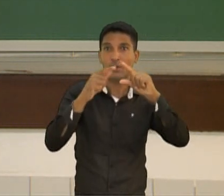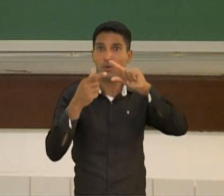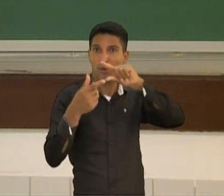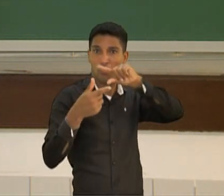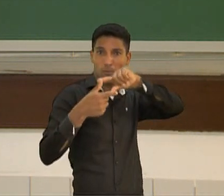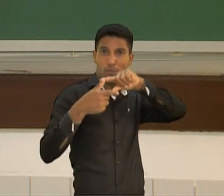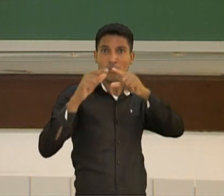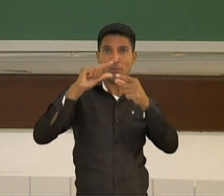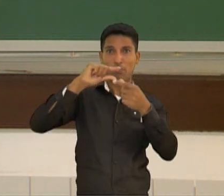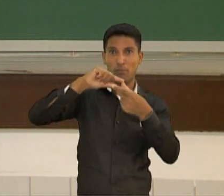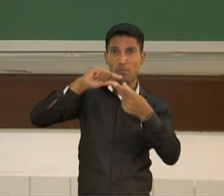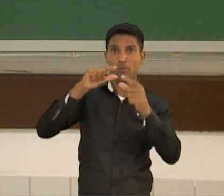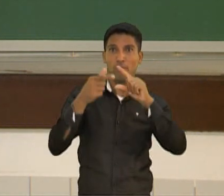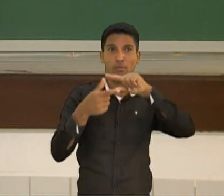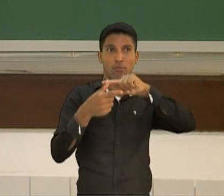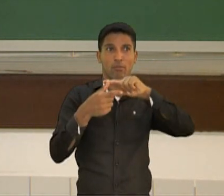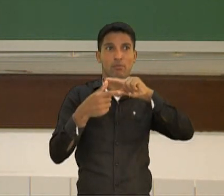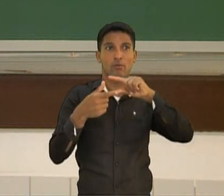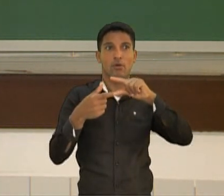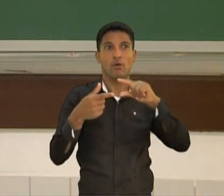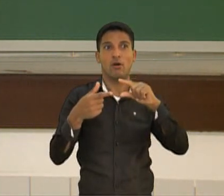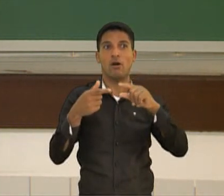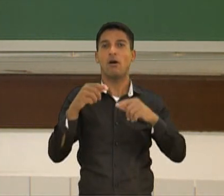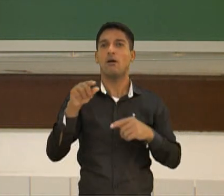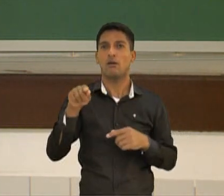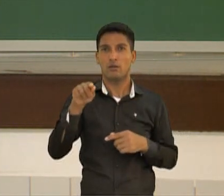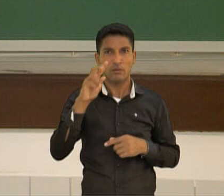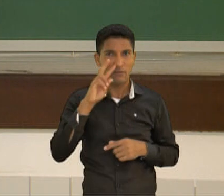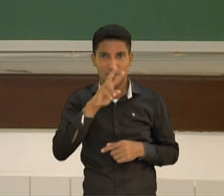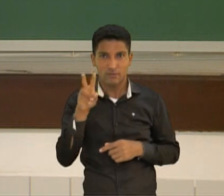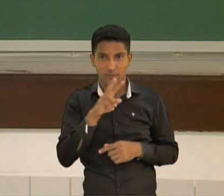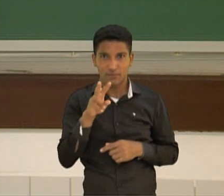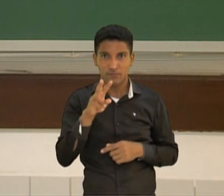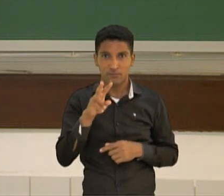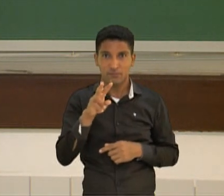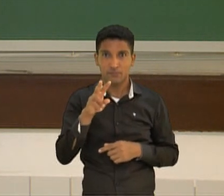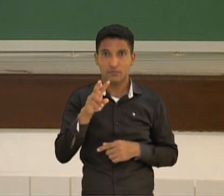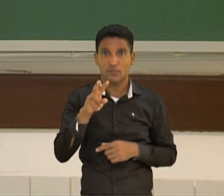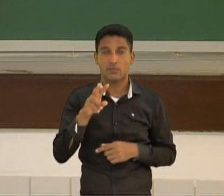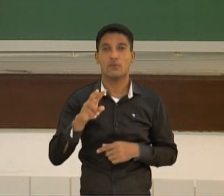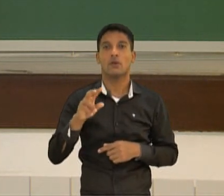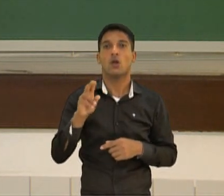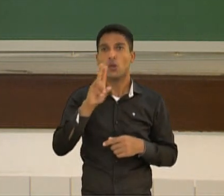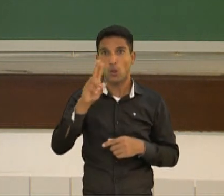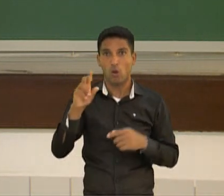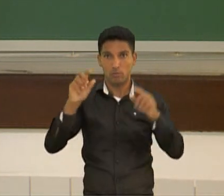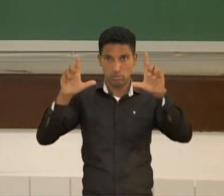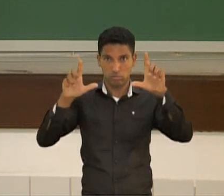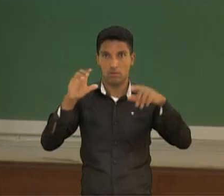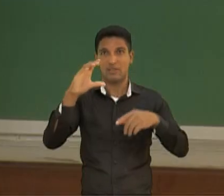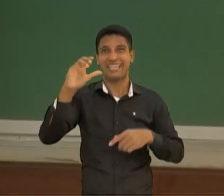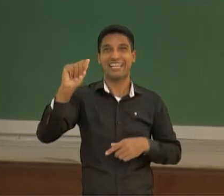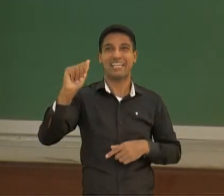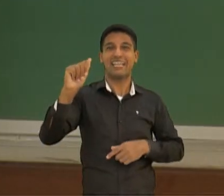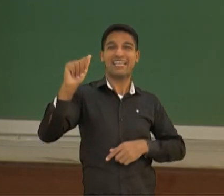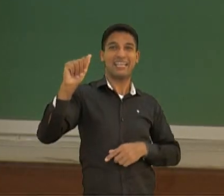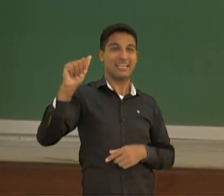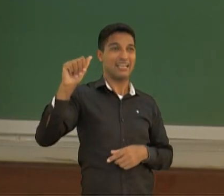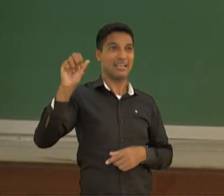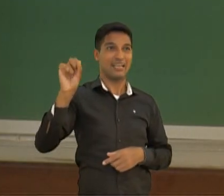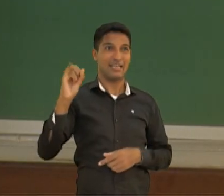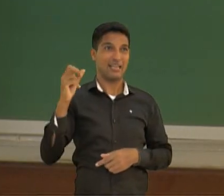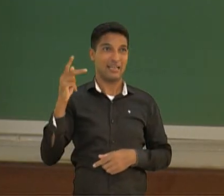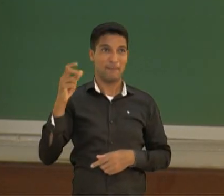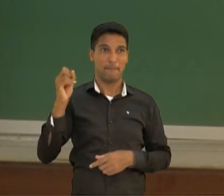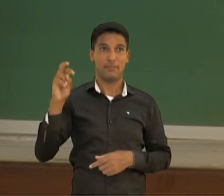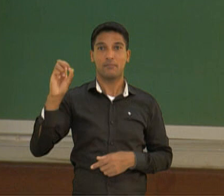nome da obra é A Caipirinha. Muito legal, né, gente? E aqui a gente tem agora um quiz para confirmar se você